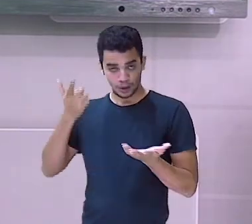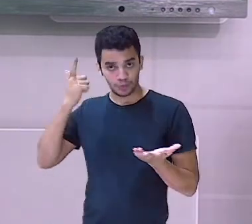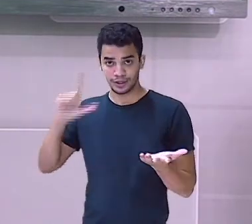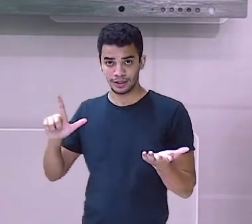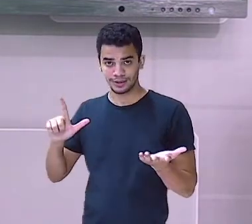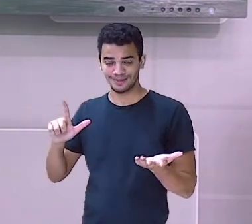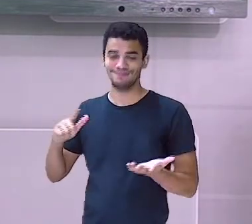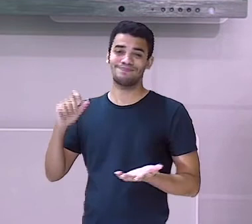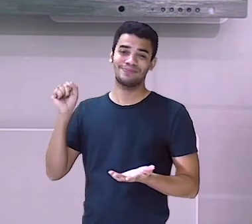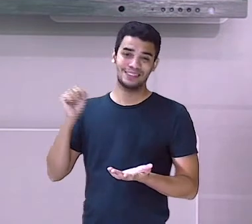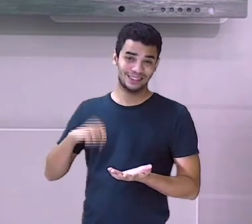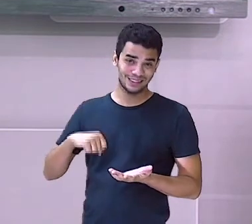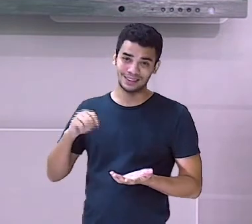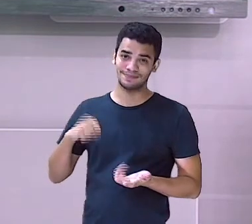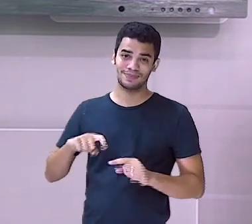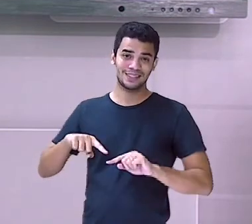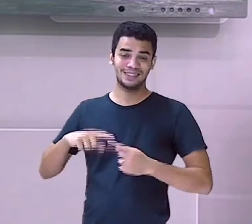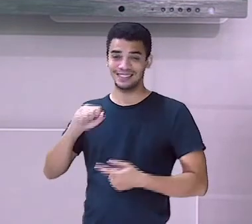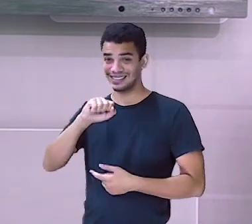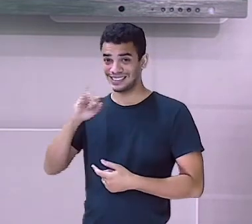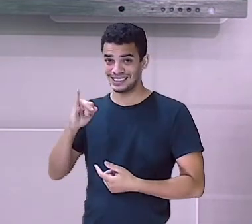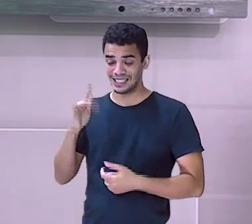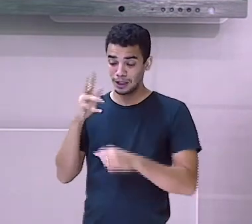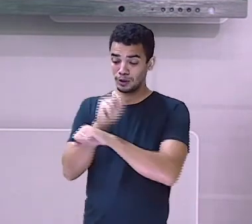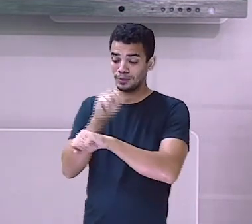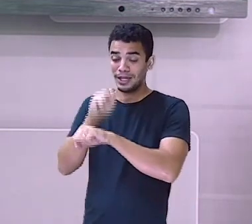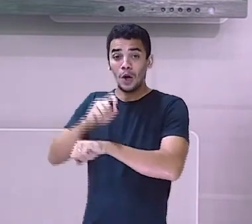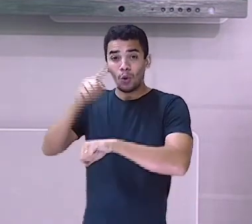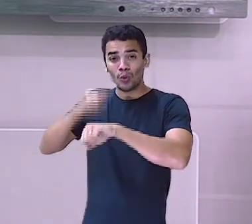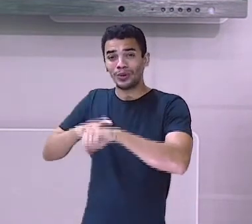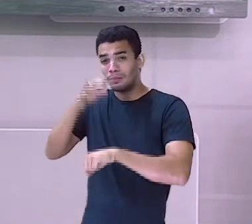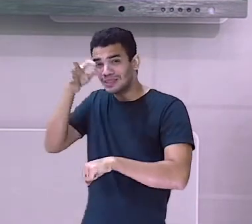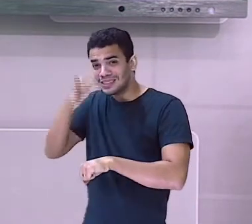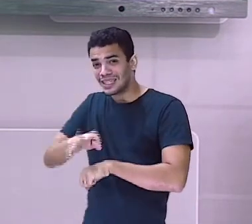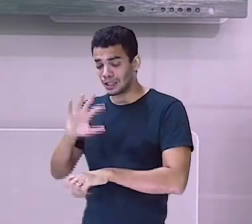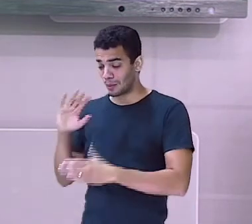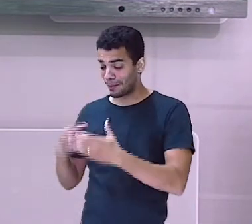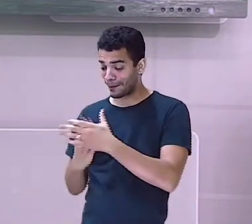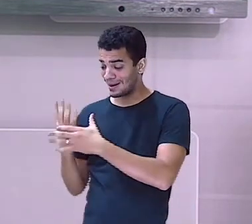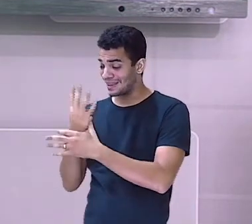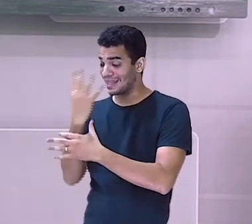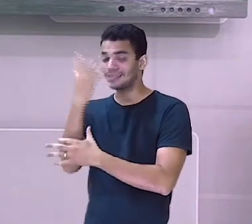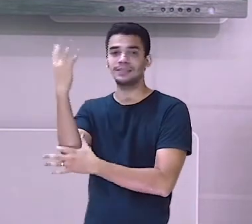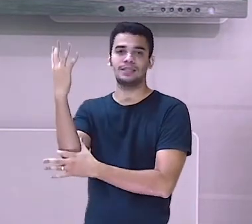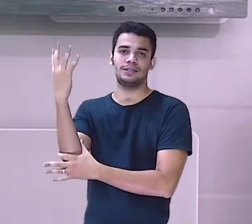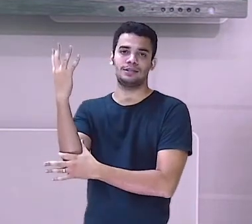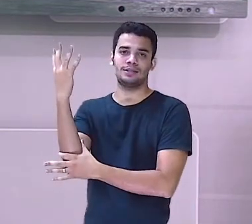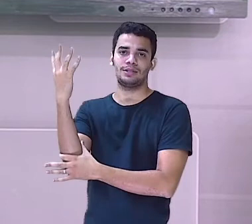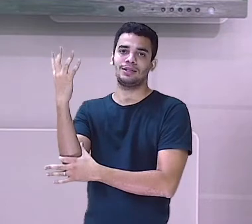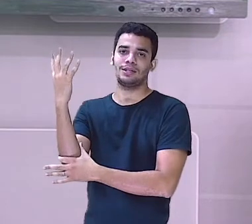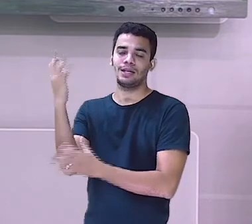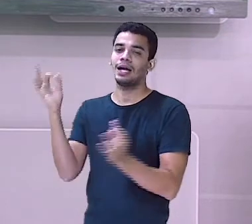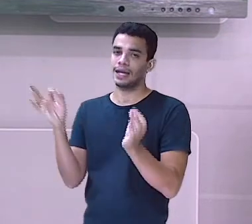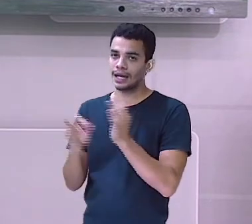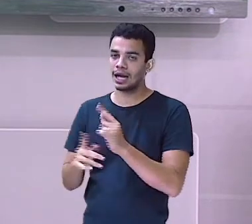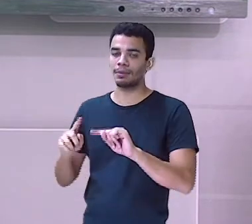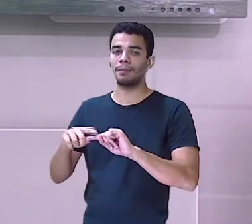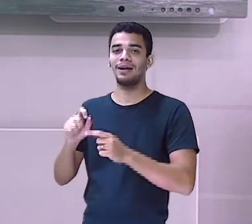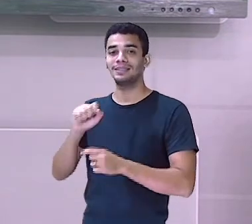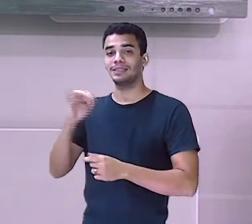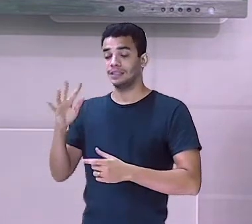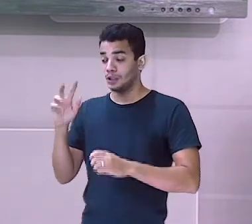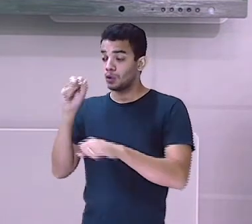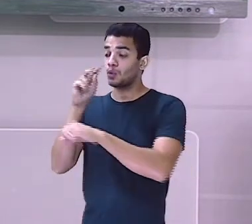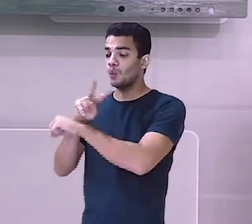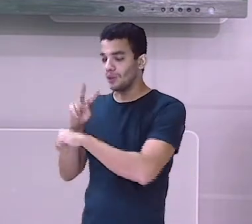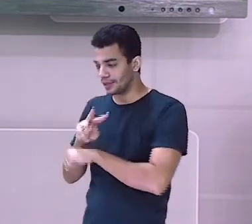o tempo, ela vai acabar sim. Mas se você der o tempo para a natureza, ela se renova, ela se